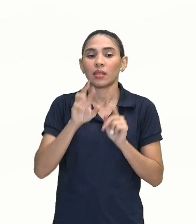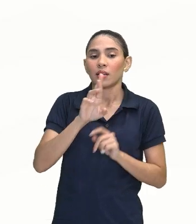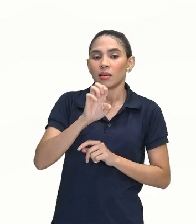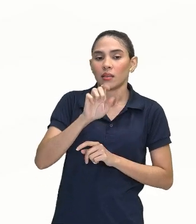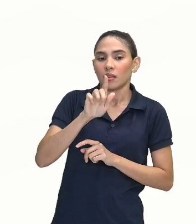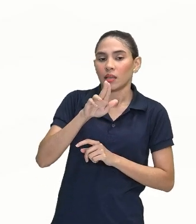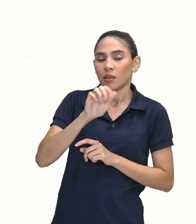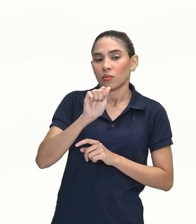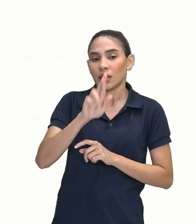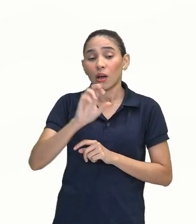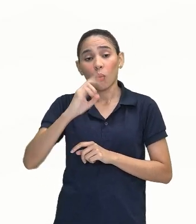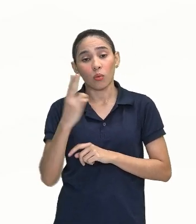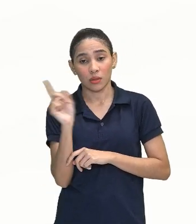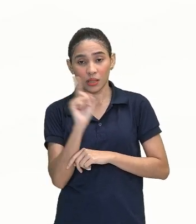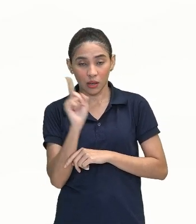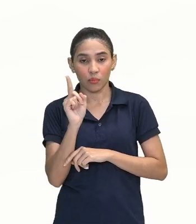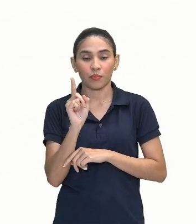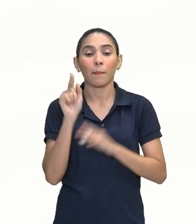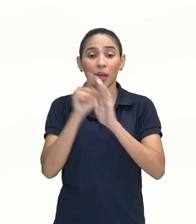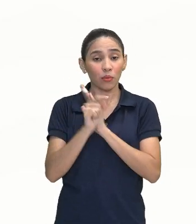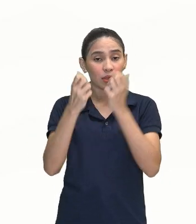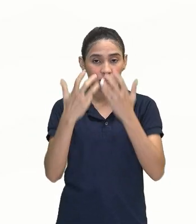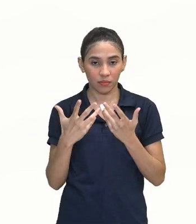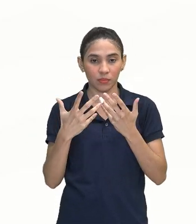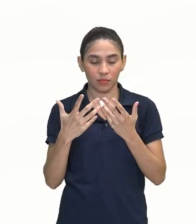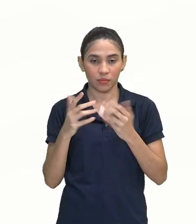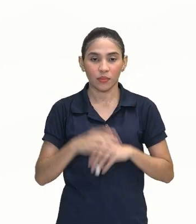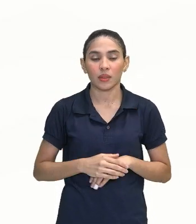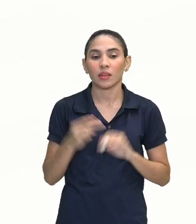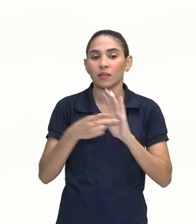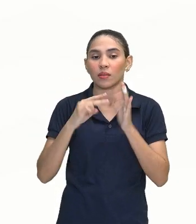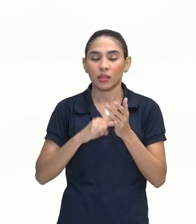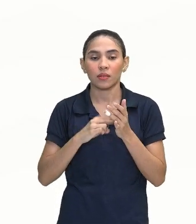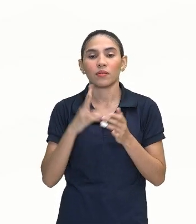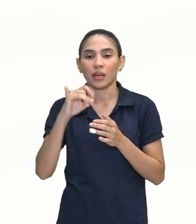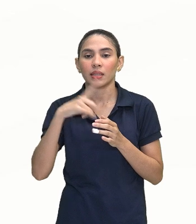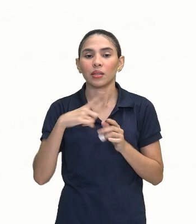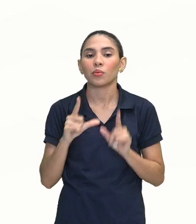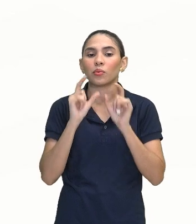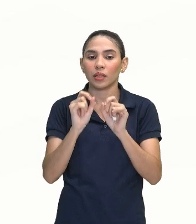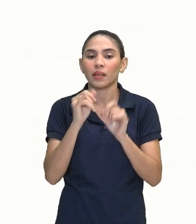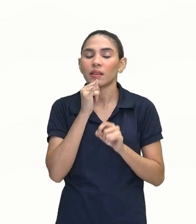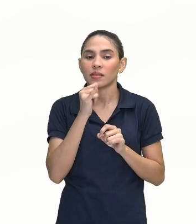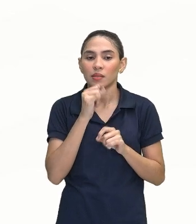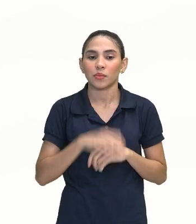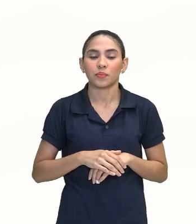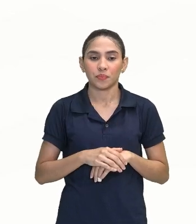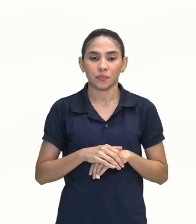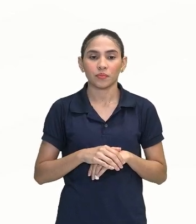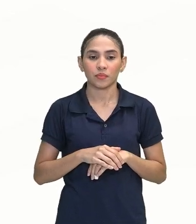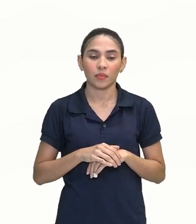ou não, a questão ela vai te informar. Ou seja, ela vai dizer que nós temos ali, na situação,